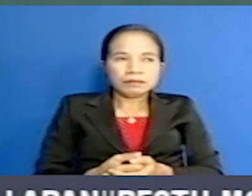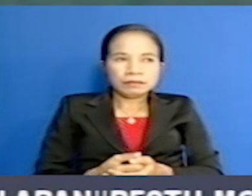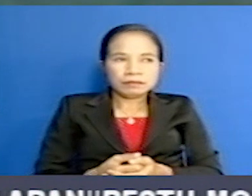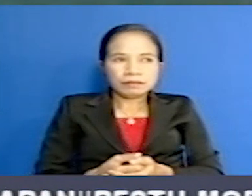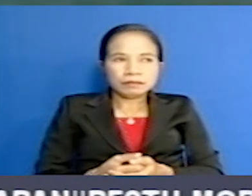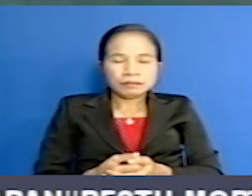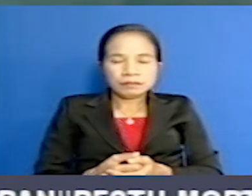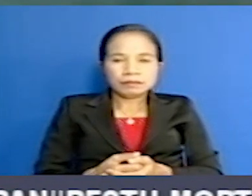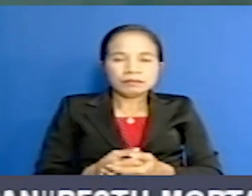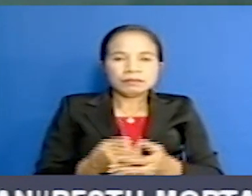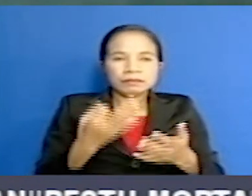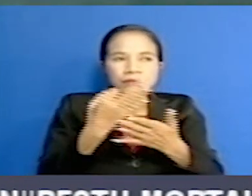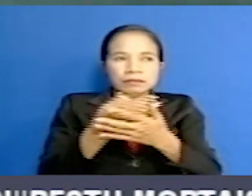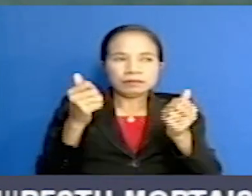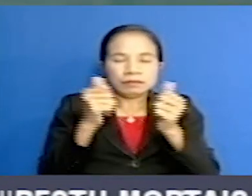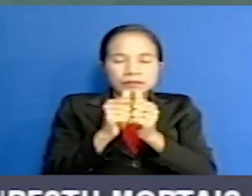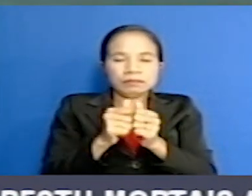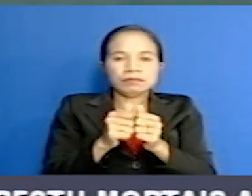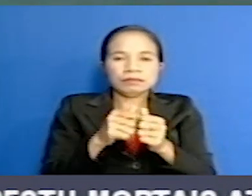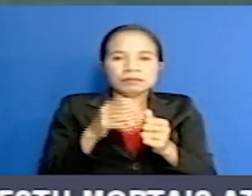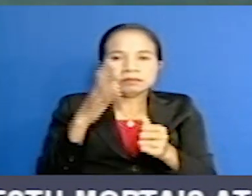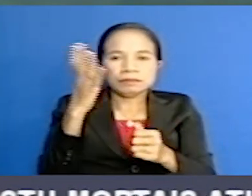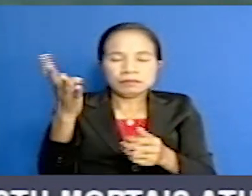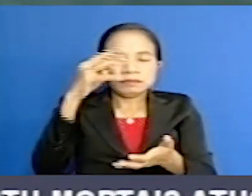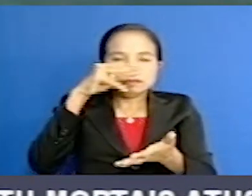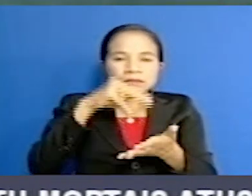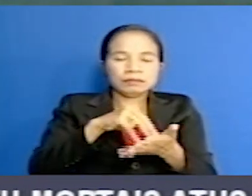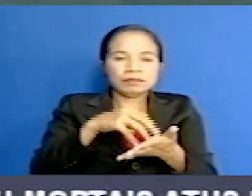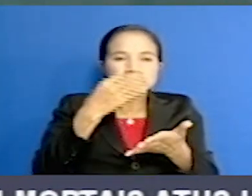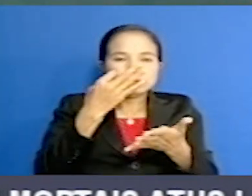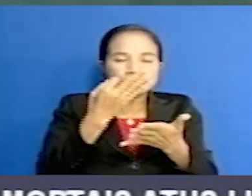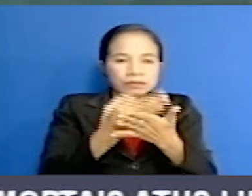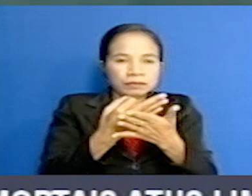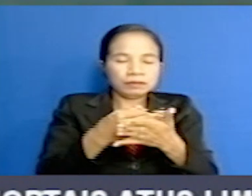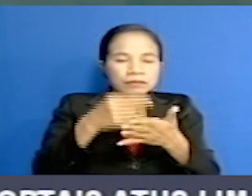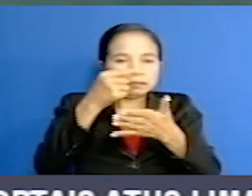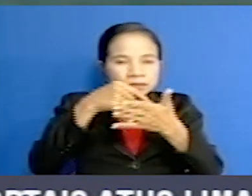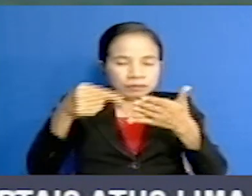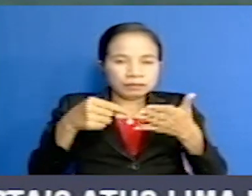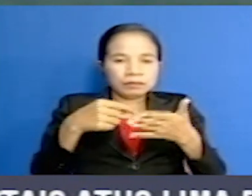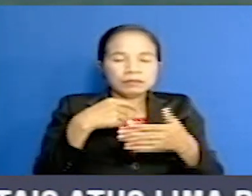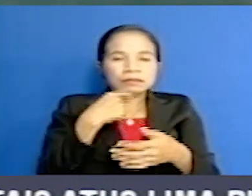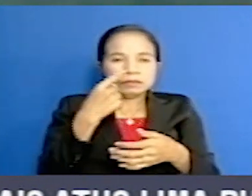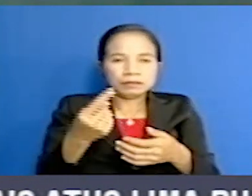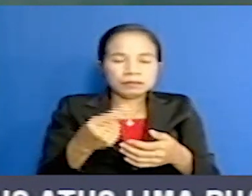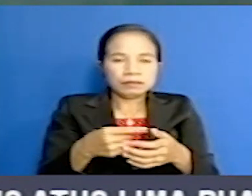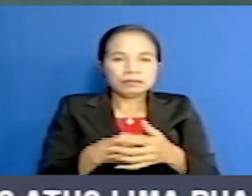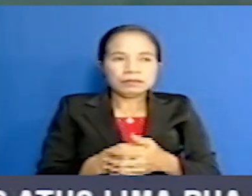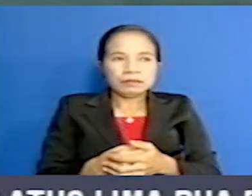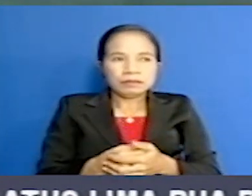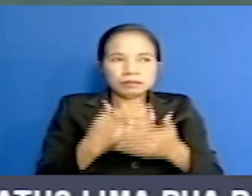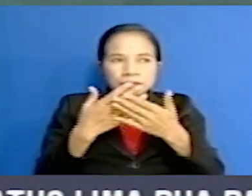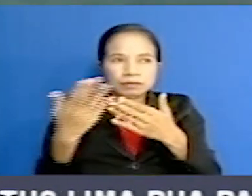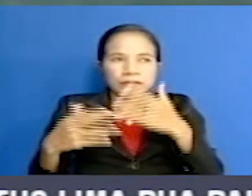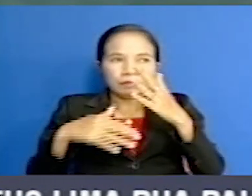americanos. Usi osang nebe ami menciona e relete para Fatin Tulu. Primeiro ponto, material